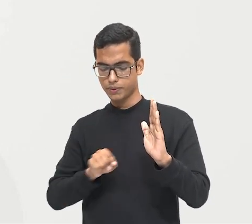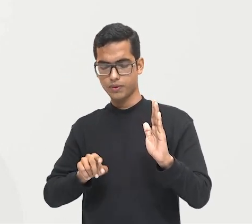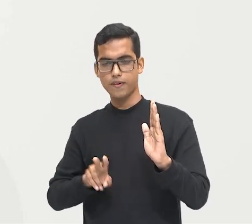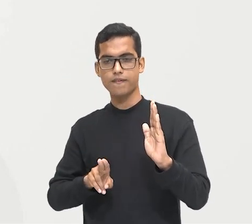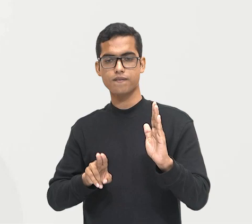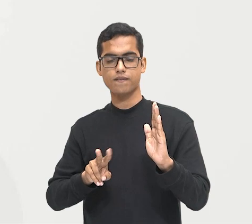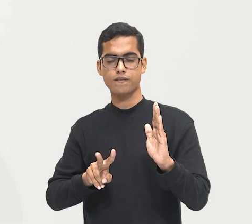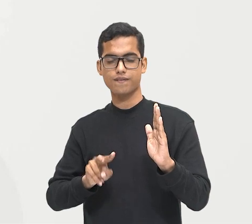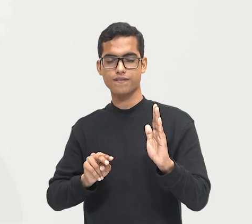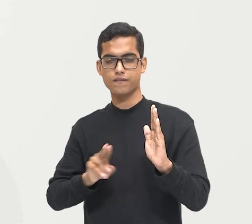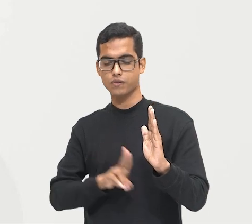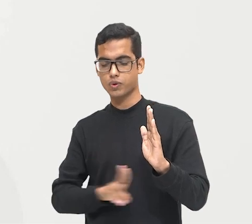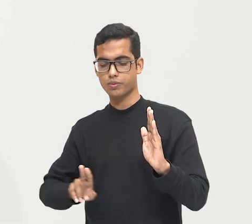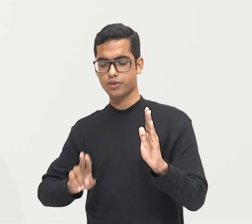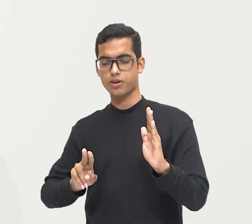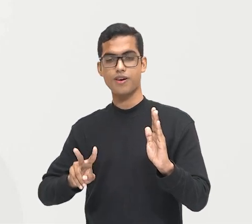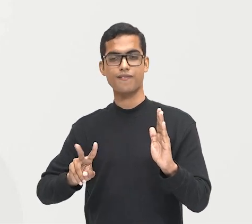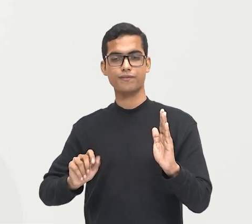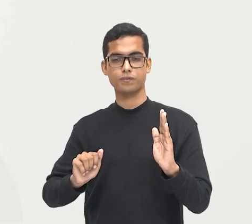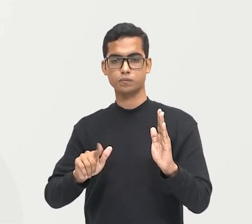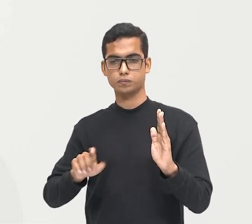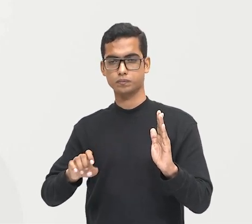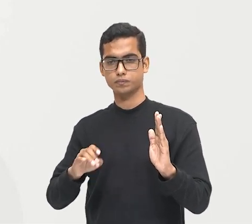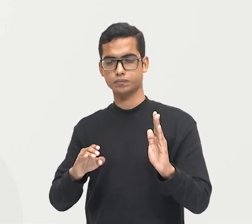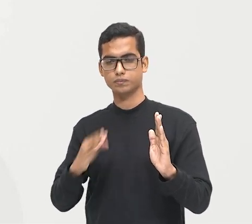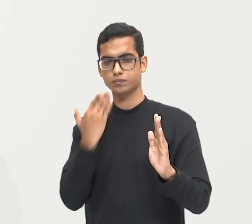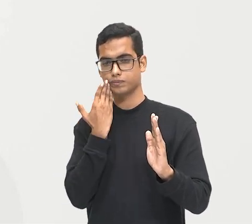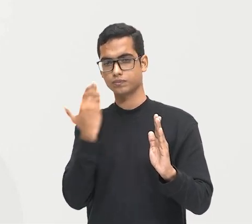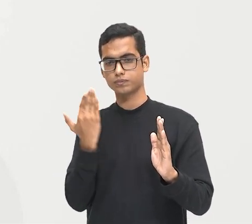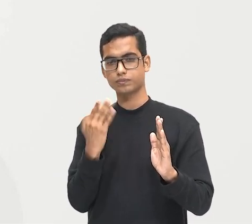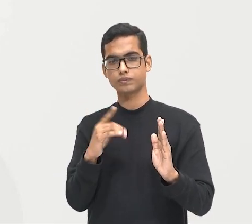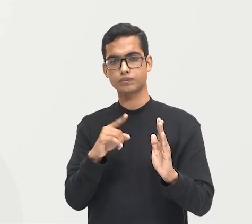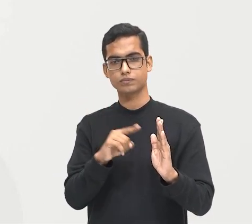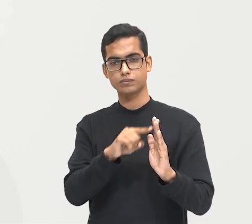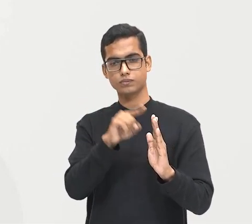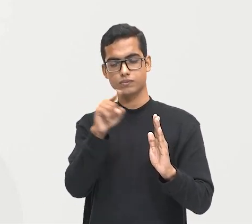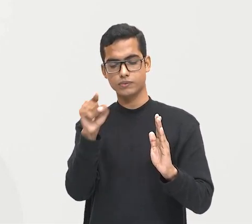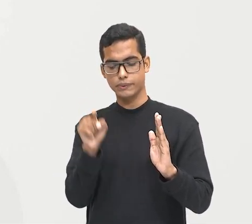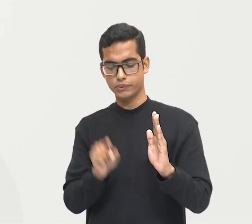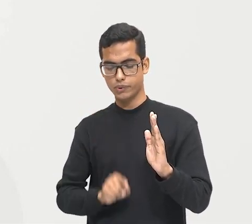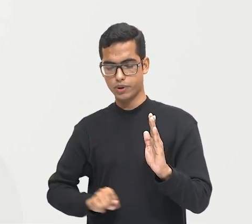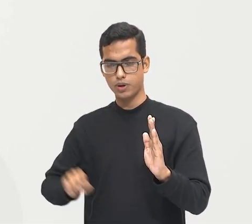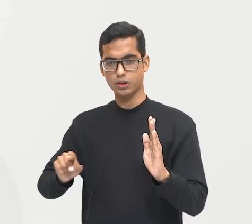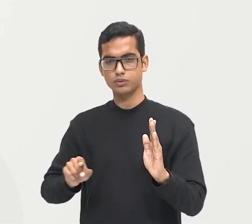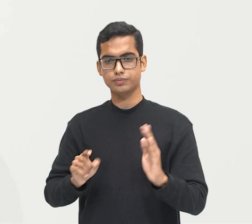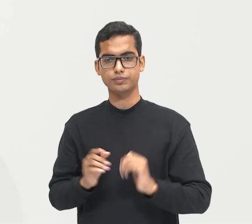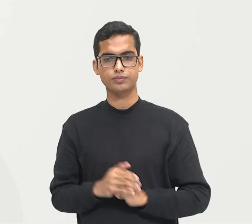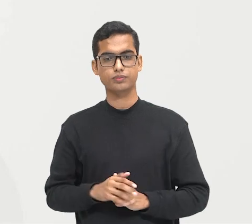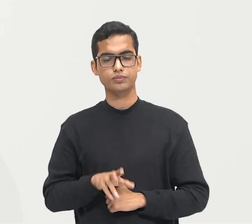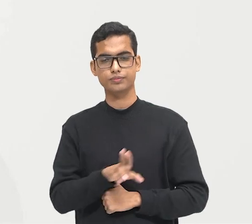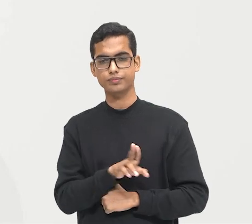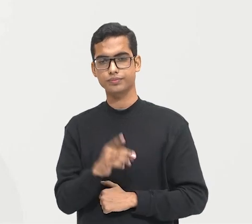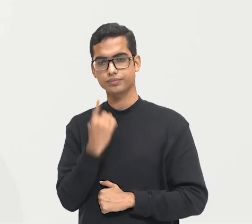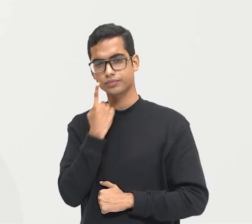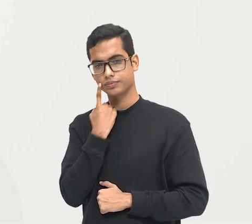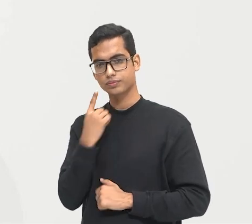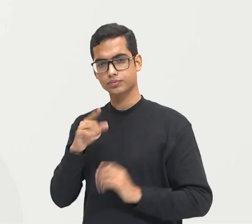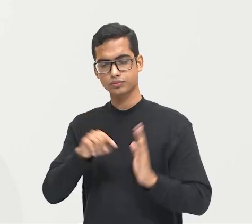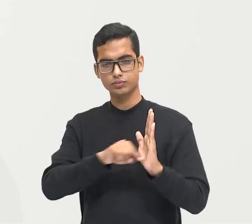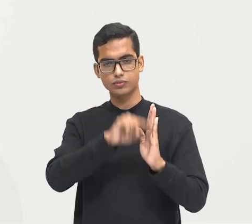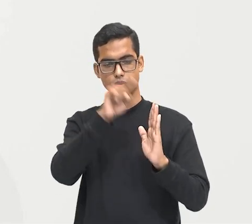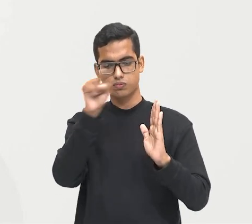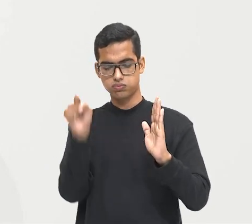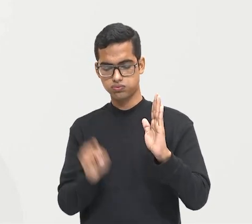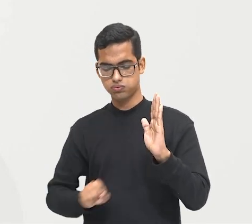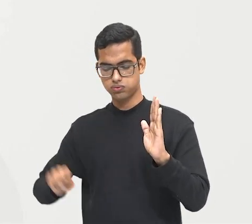essa distância aqui, ó, como a gente pode observar, né, entre aqui o vale, por exemplo, ela é chamada de amplitude, né,